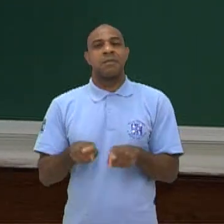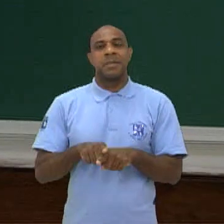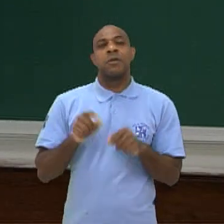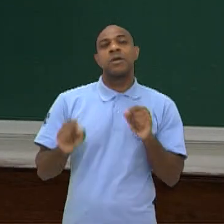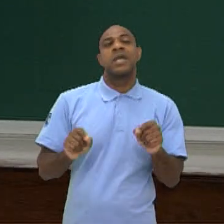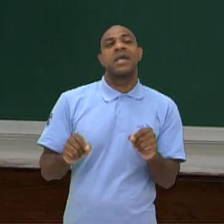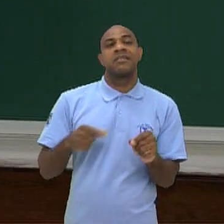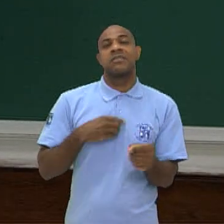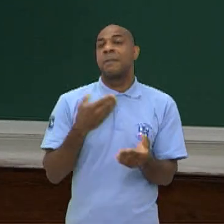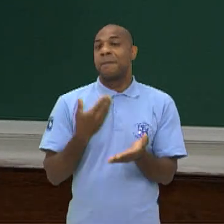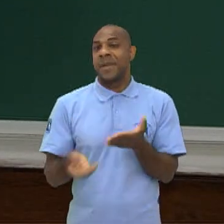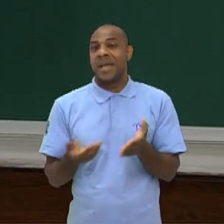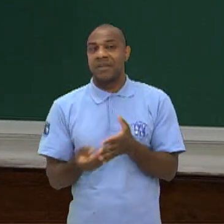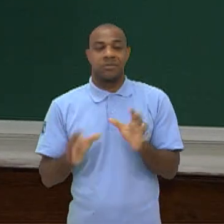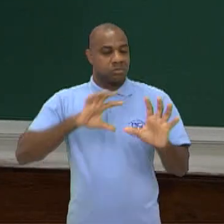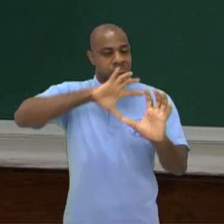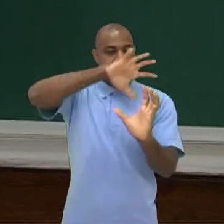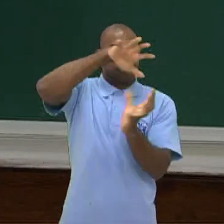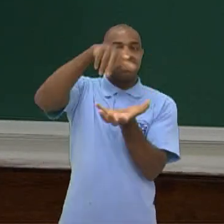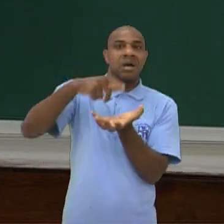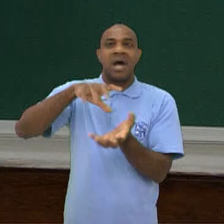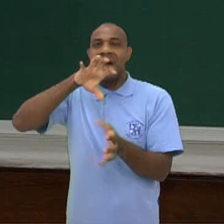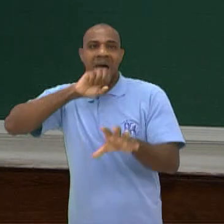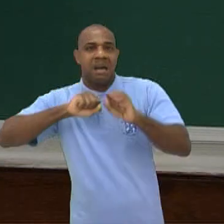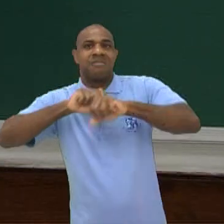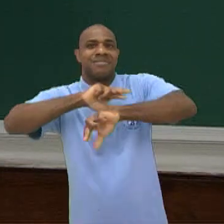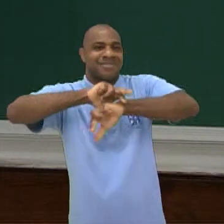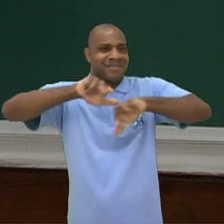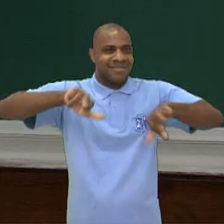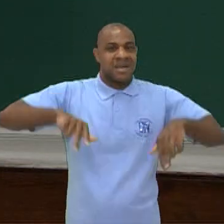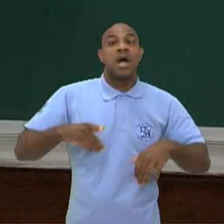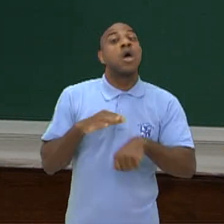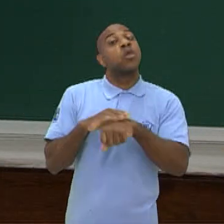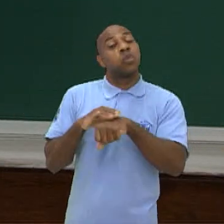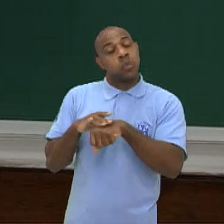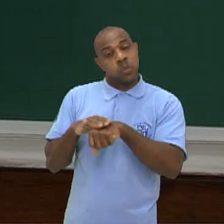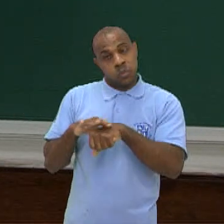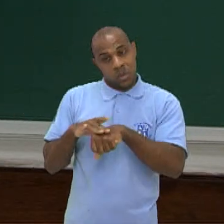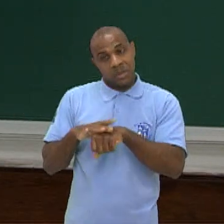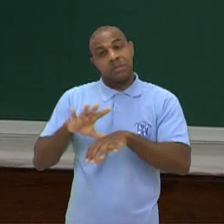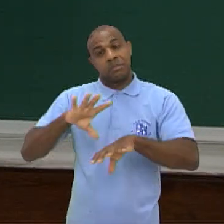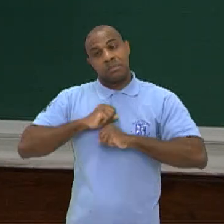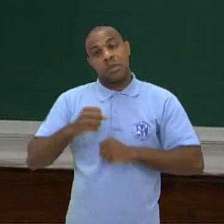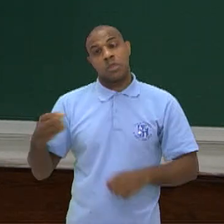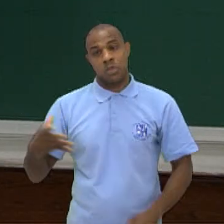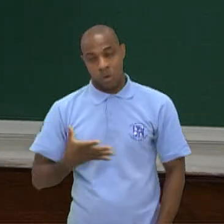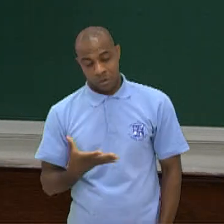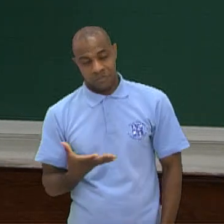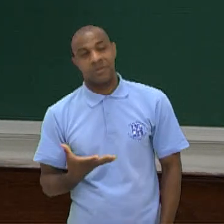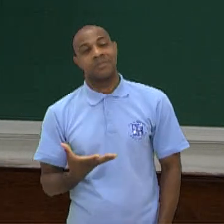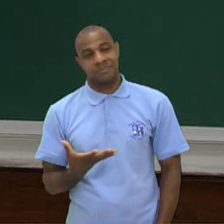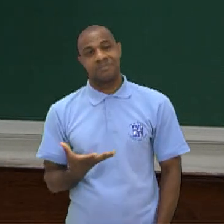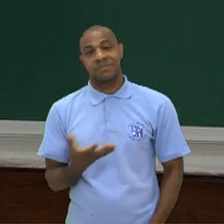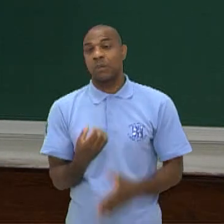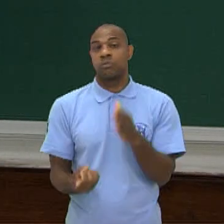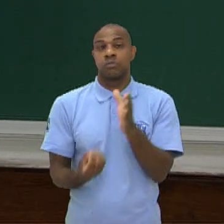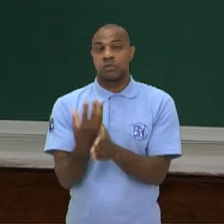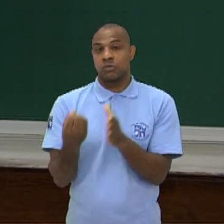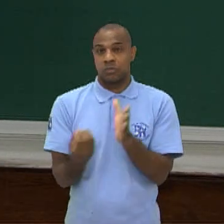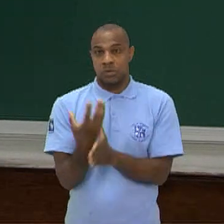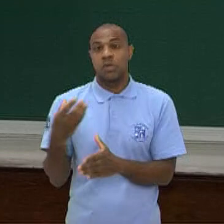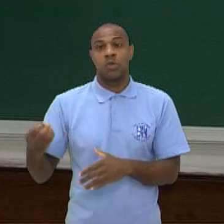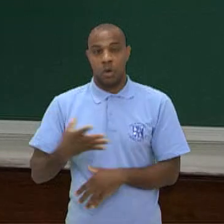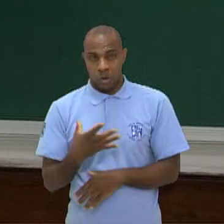muda todo o ecossistema, faz uma bagunça só, né? Doenças novas surgindo, ou ressurgimento de doenças, como a gente viu na